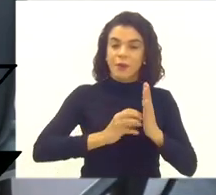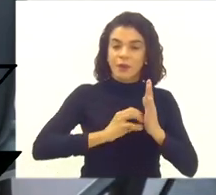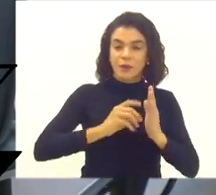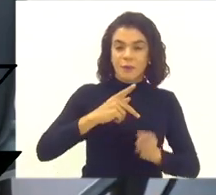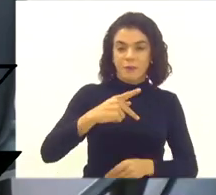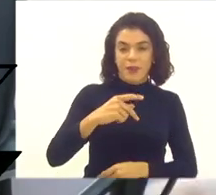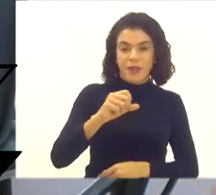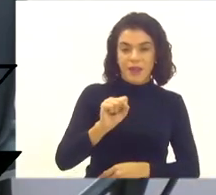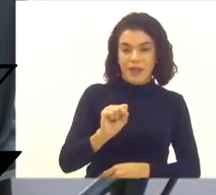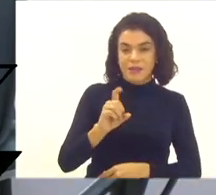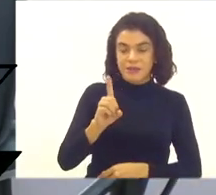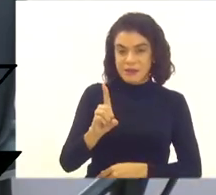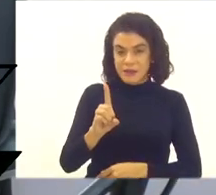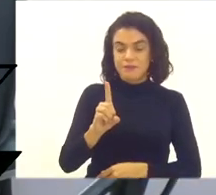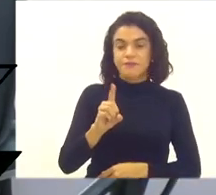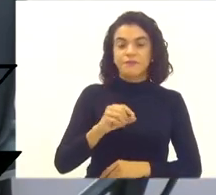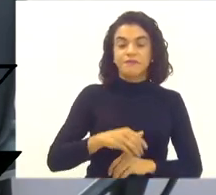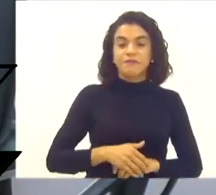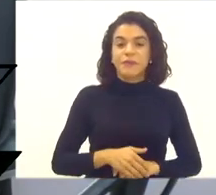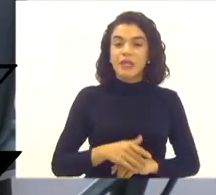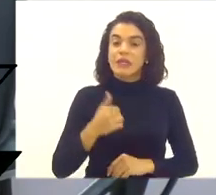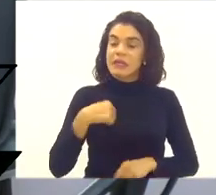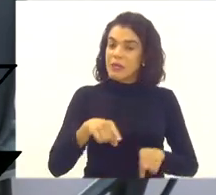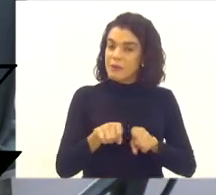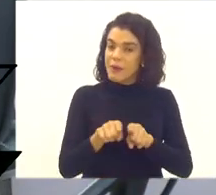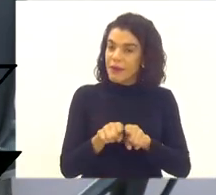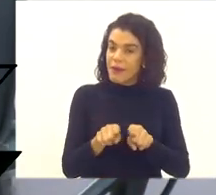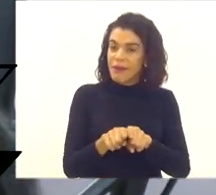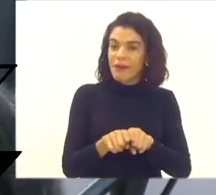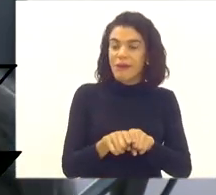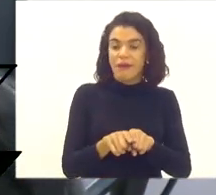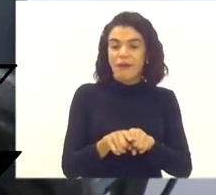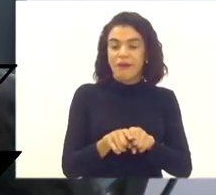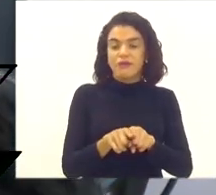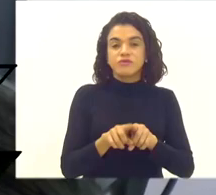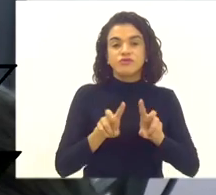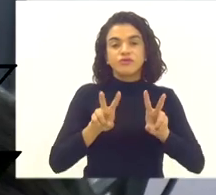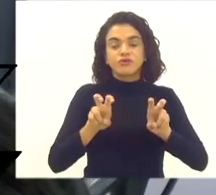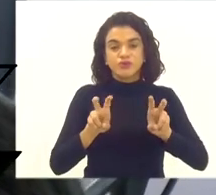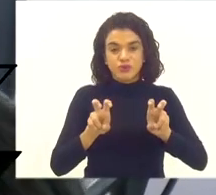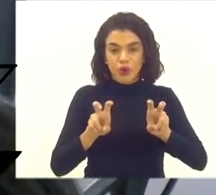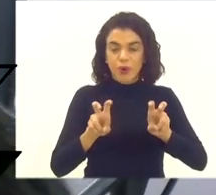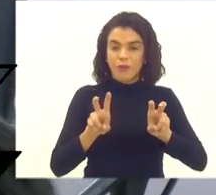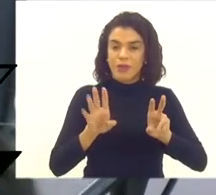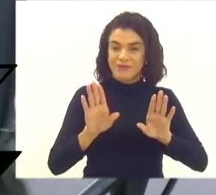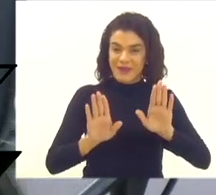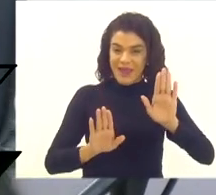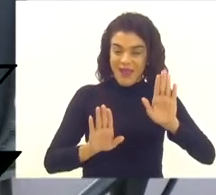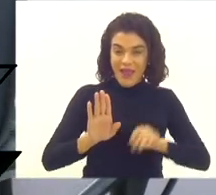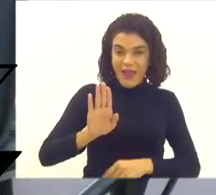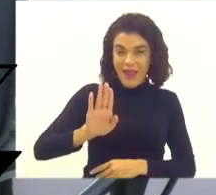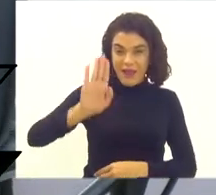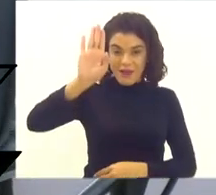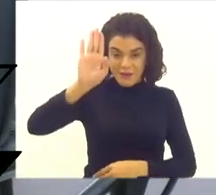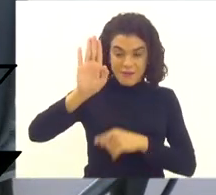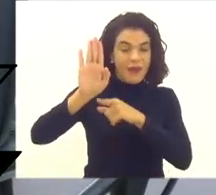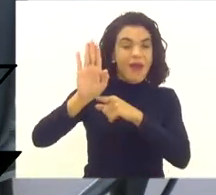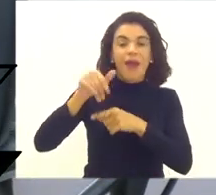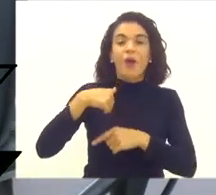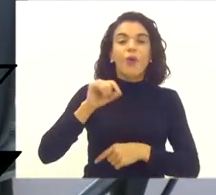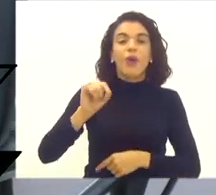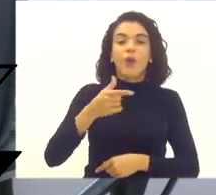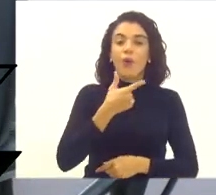Injusto né sobretudo Lembrando aqui que no Ponto Alto da campanha ela perdeu o seu marido né